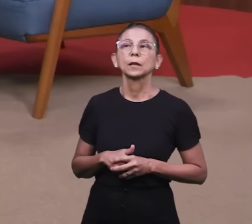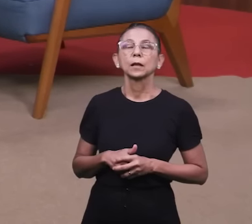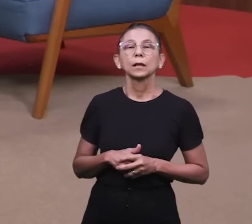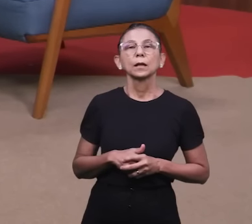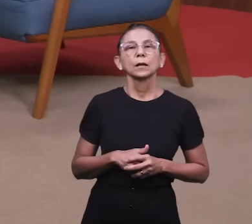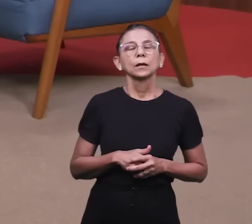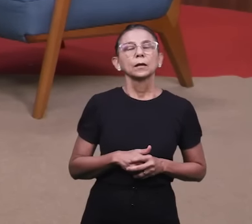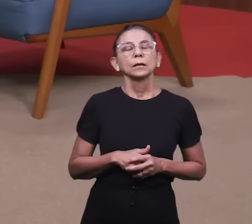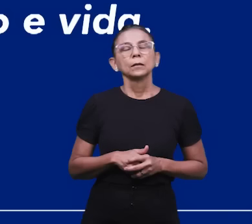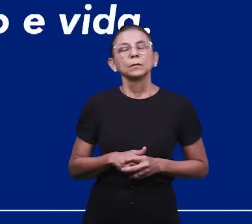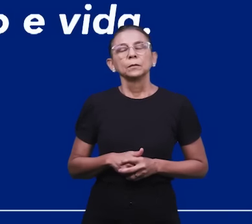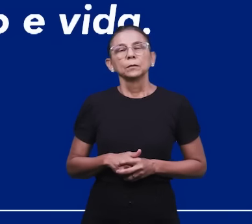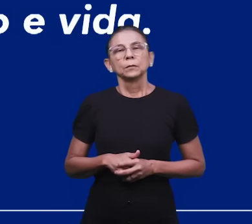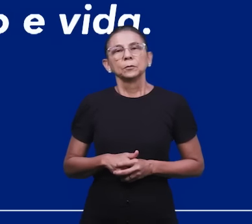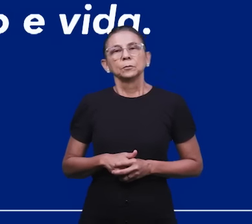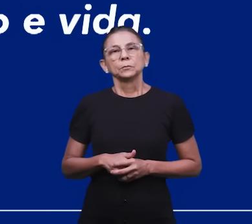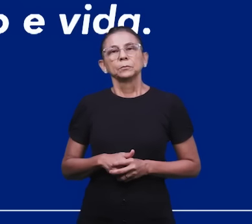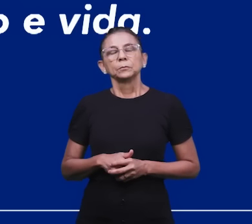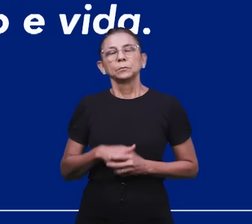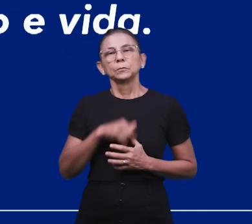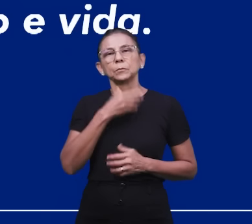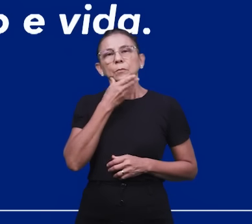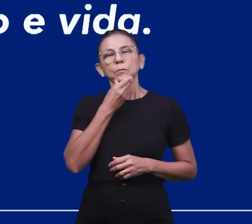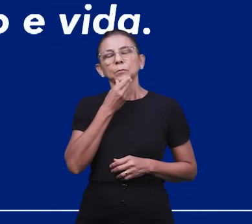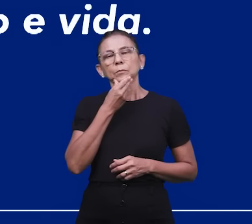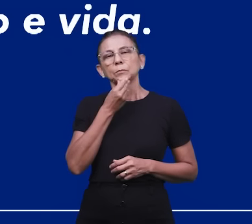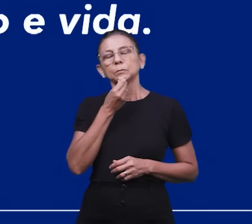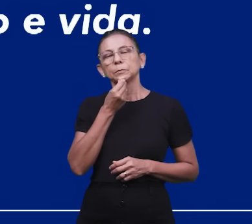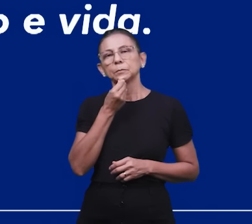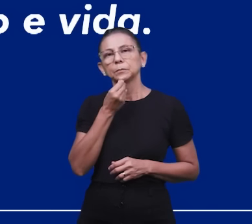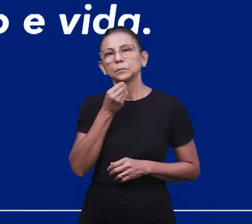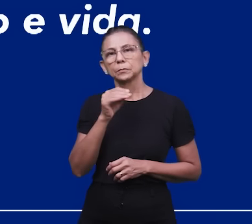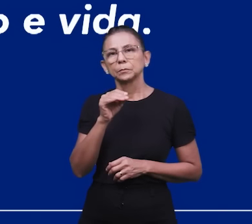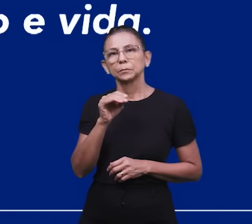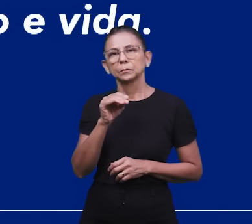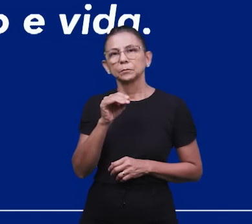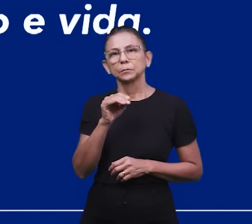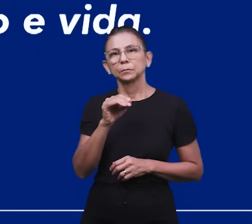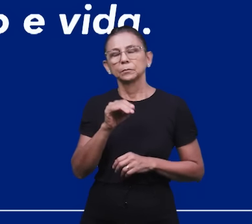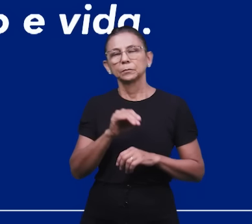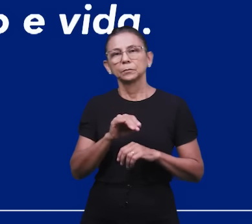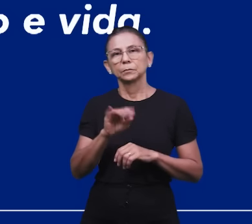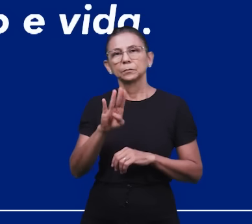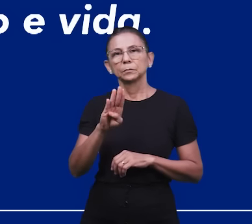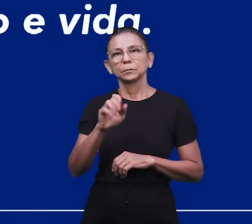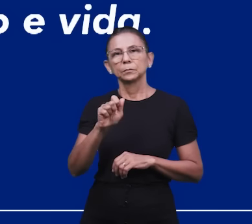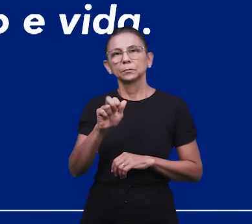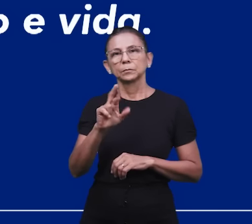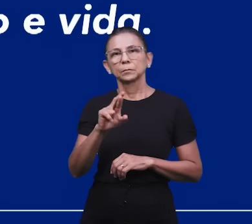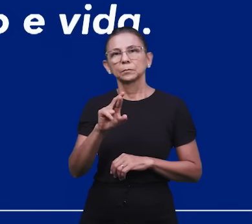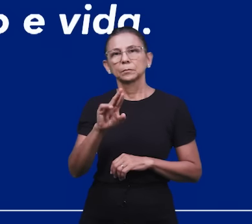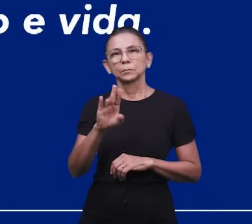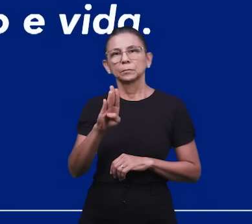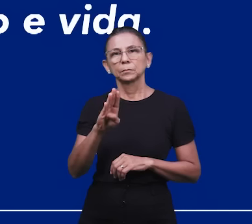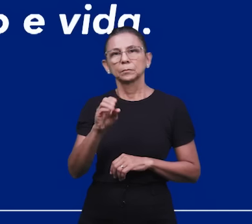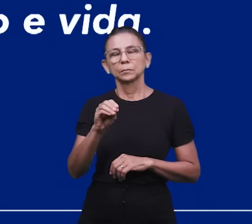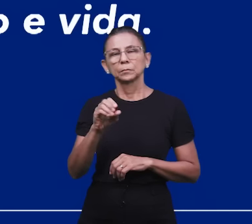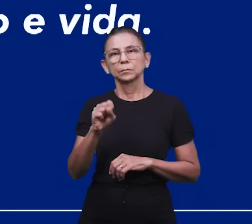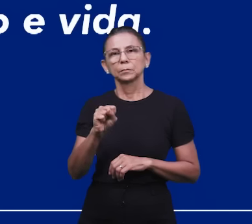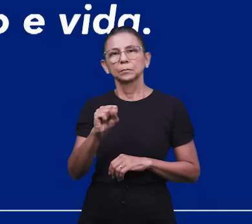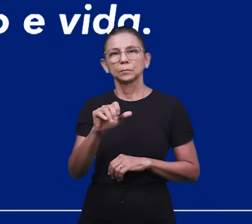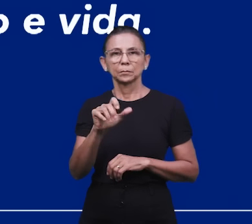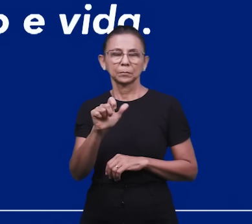sobre o programa de hoje olha só babosa Alves eu vou falar aqui é libre